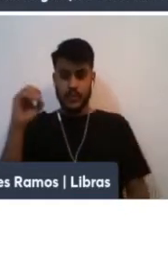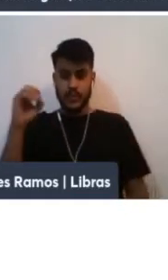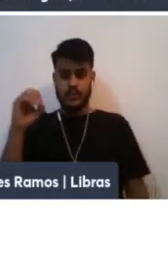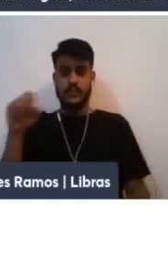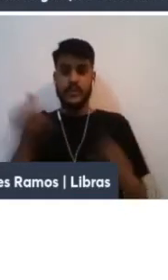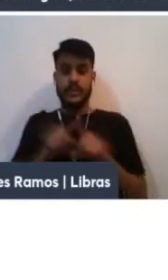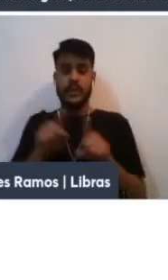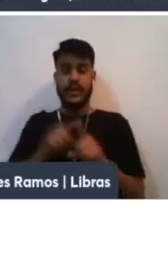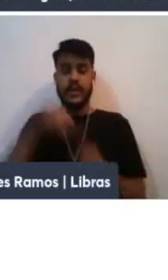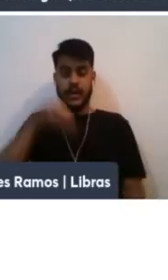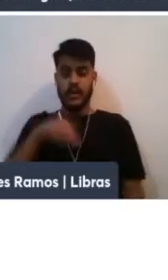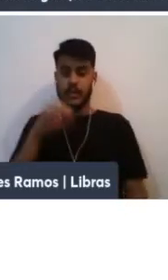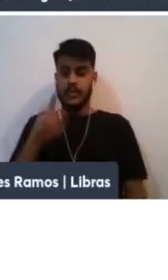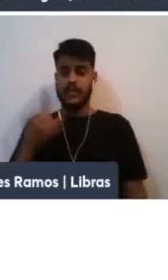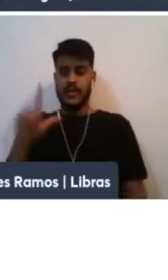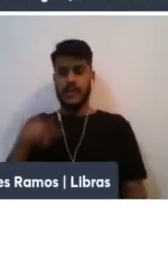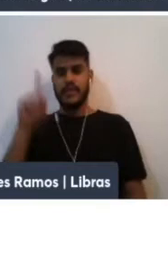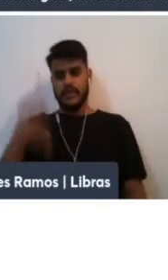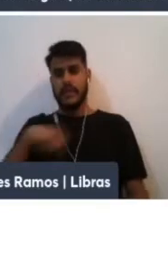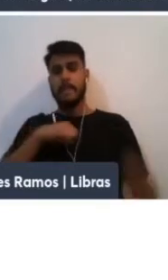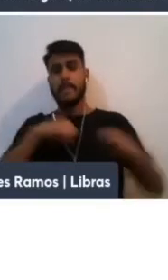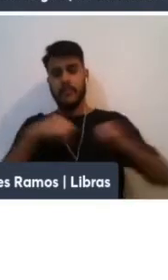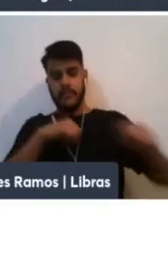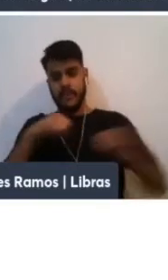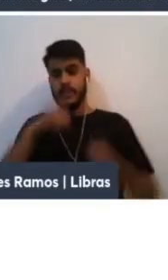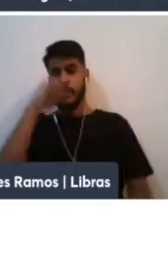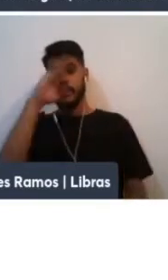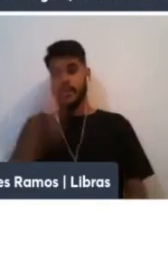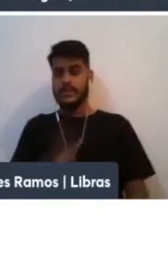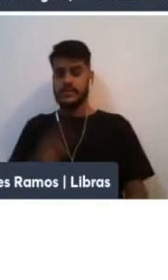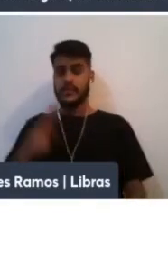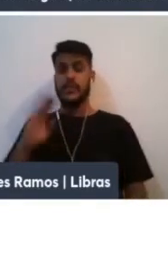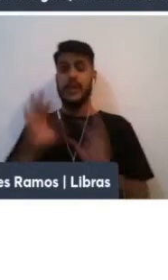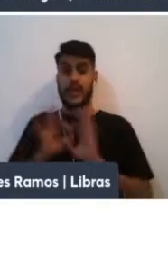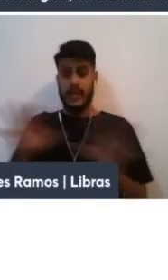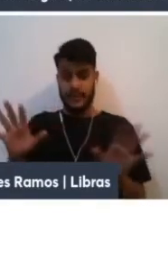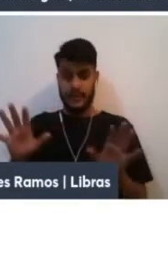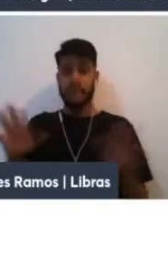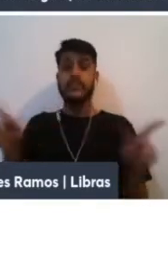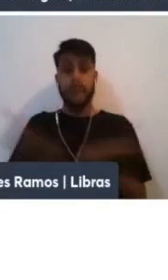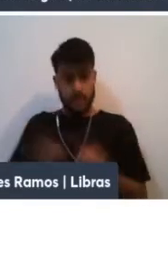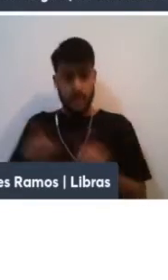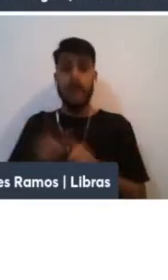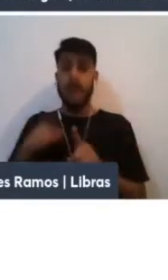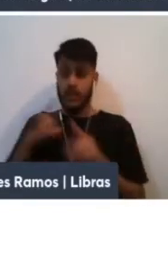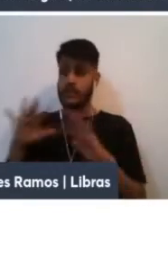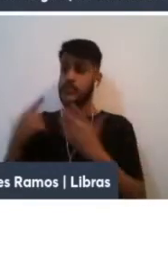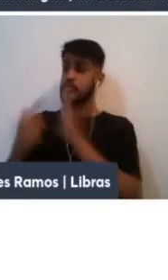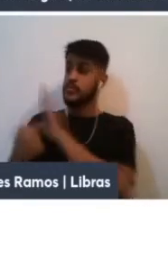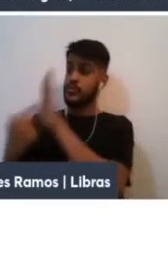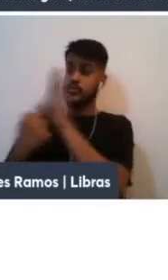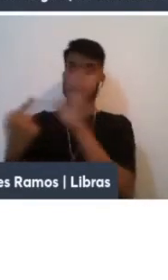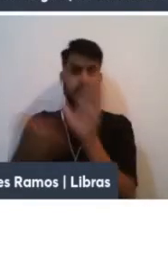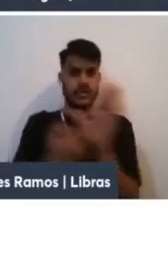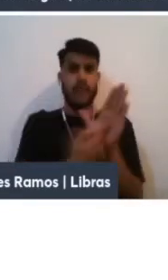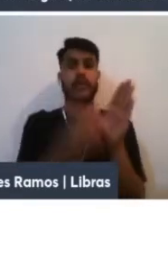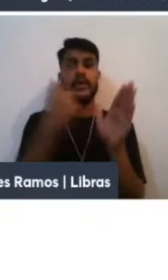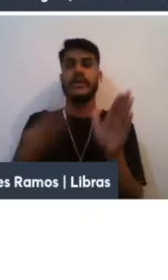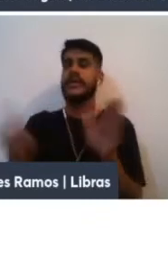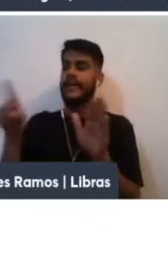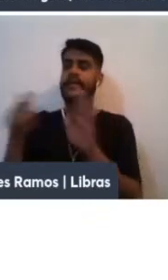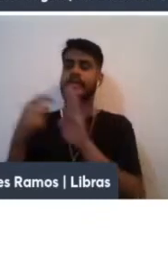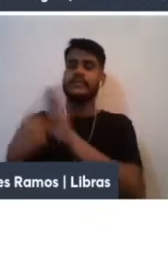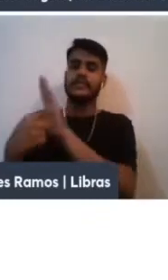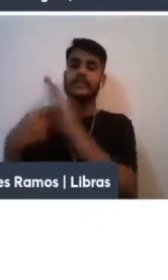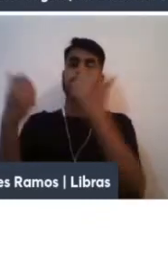Brasil Livre, foi lá, né, e acabou fazendo com que a exposição fosse encerrada, uma exposição que falava da